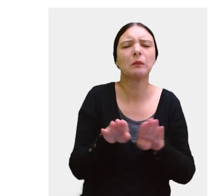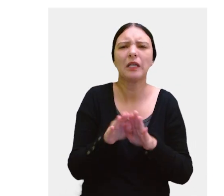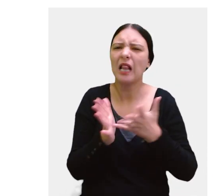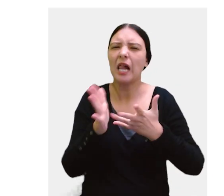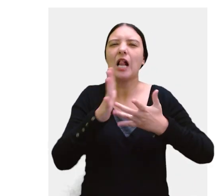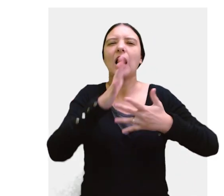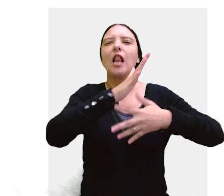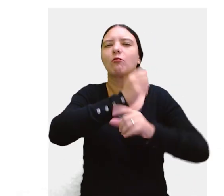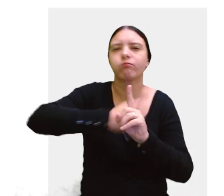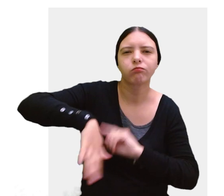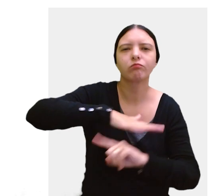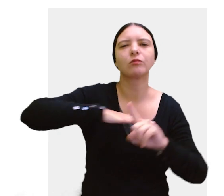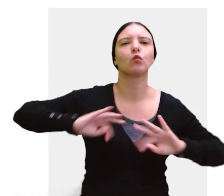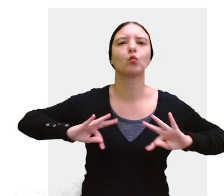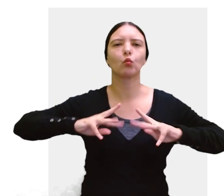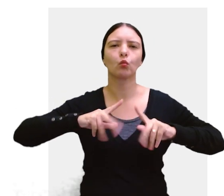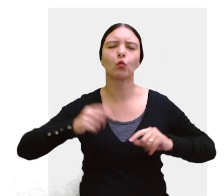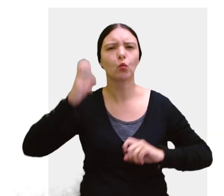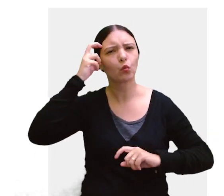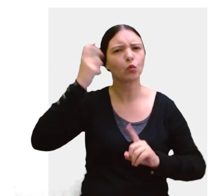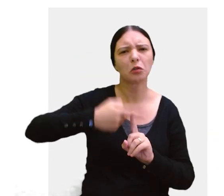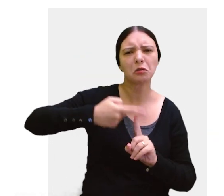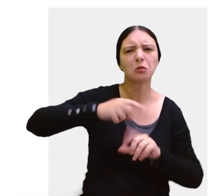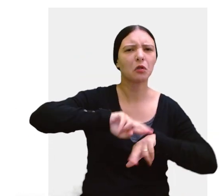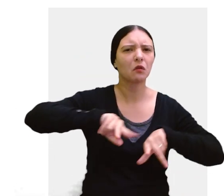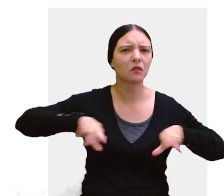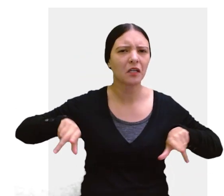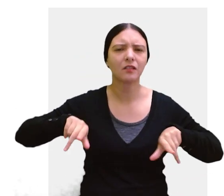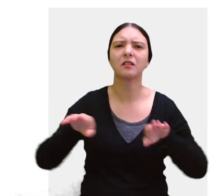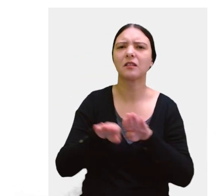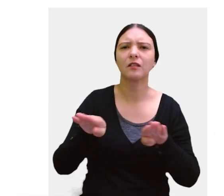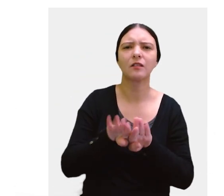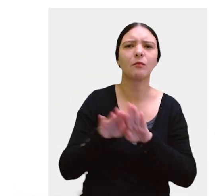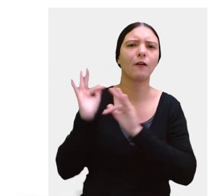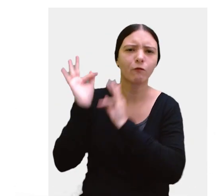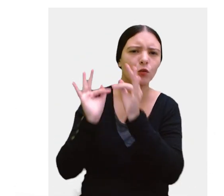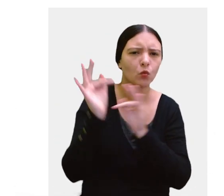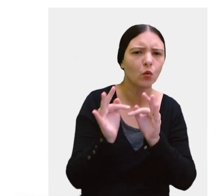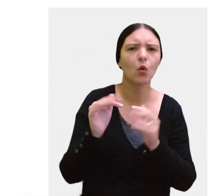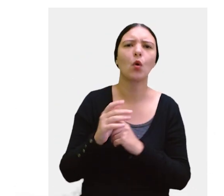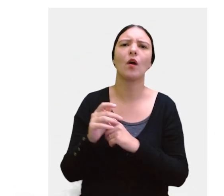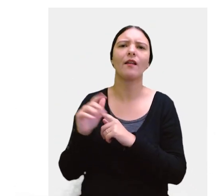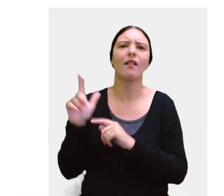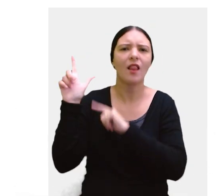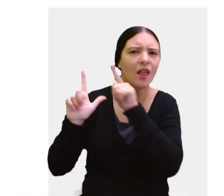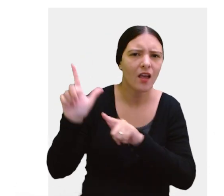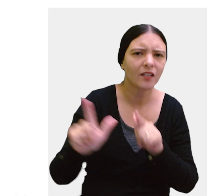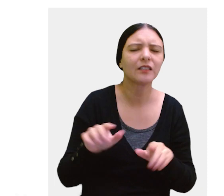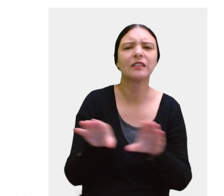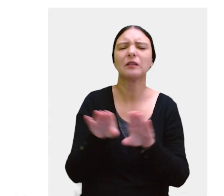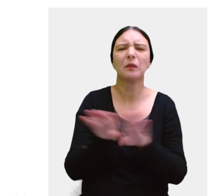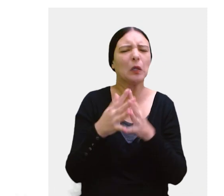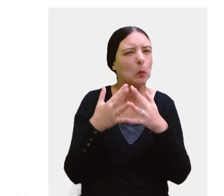níveis de uma sociedade, em todos os tipos de cultura, desde o que chamamos de folclore, lenda, xiste, até as formas mais